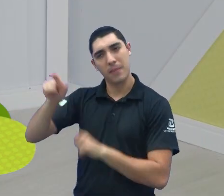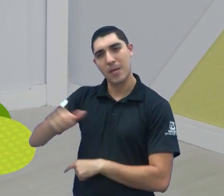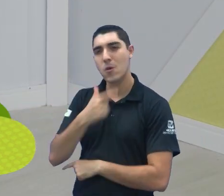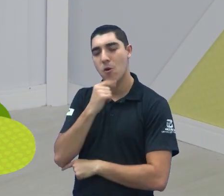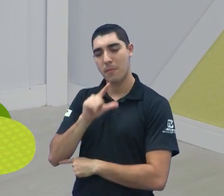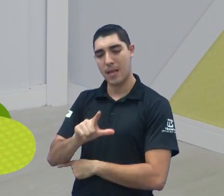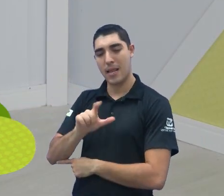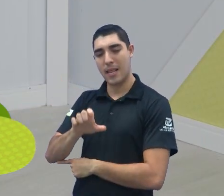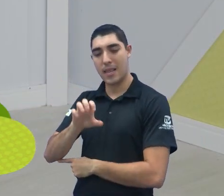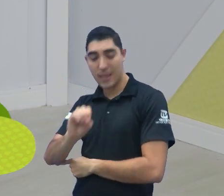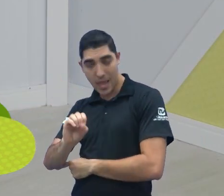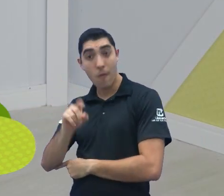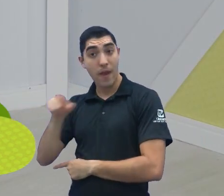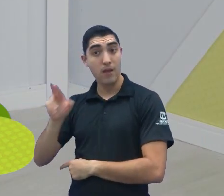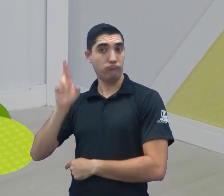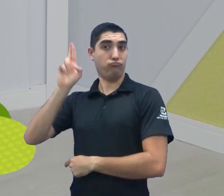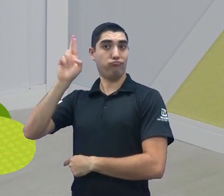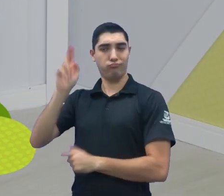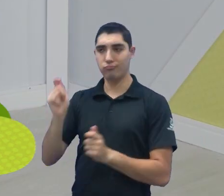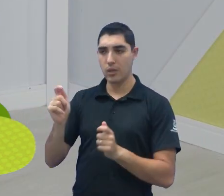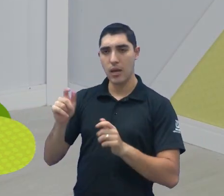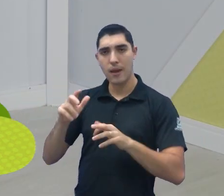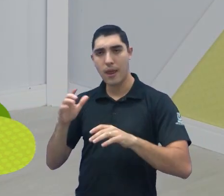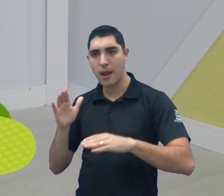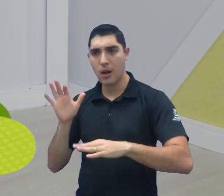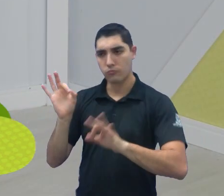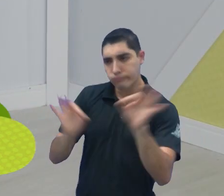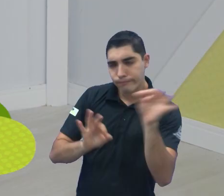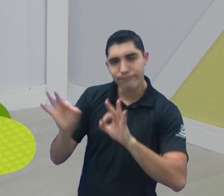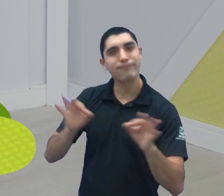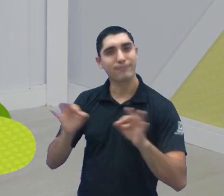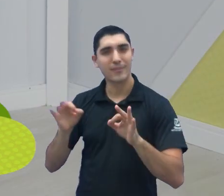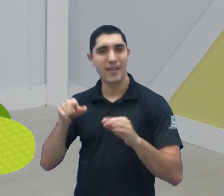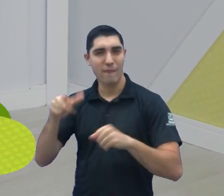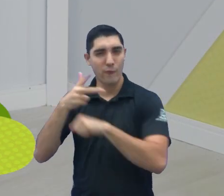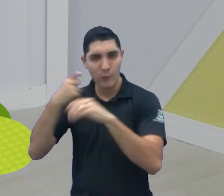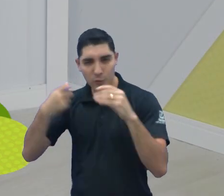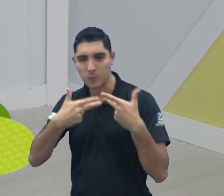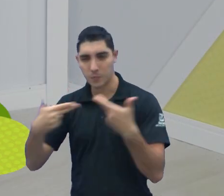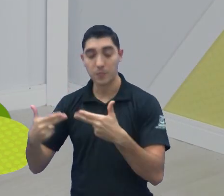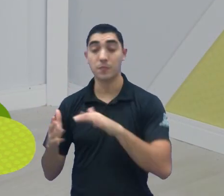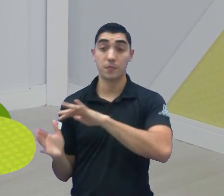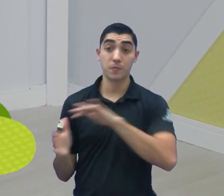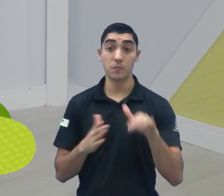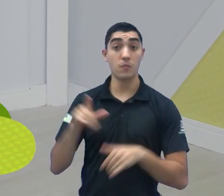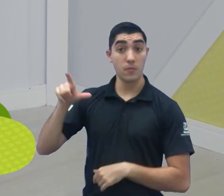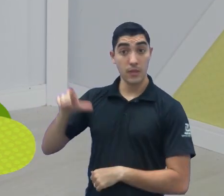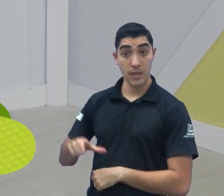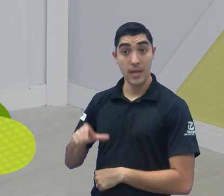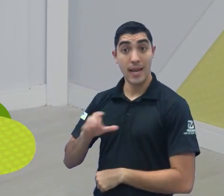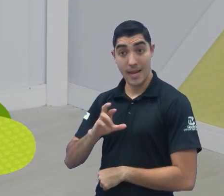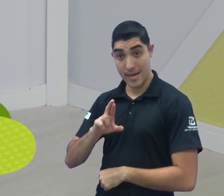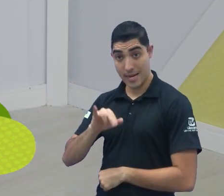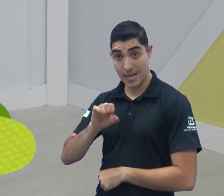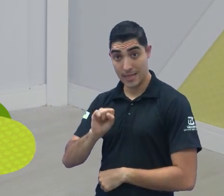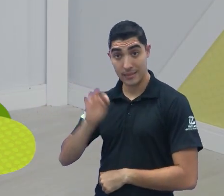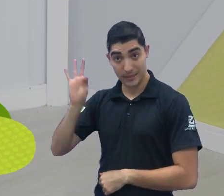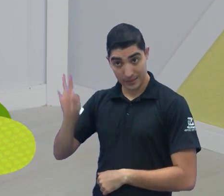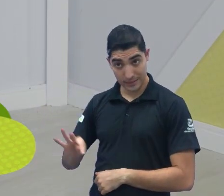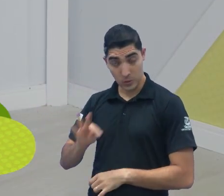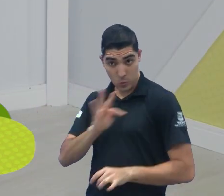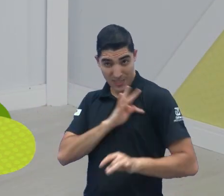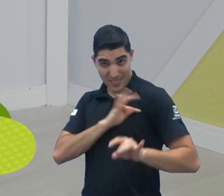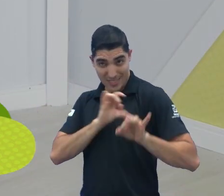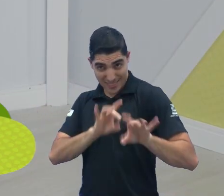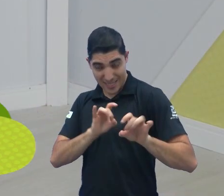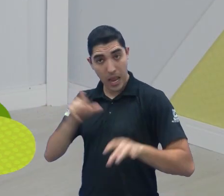que você faz na assessoria de imprensa dos clubes. O Chris Ahmed, sabedor aí do poderio da equipe do Minas, está alertando,